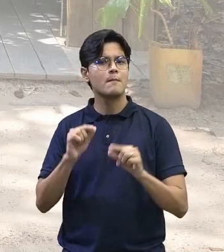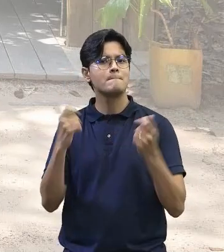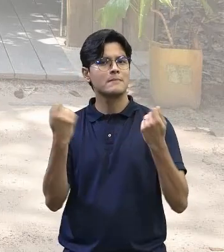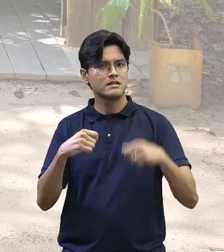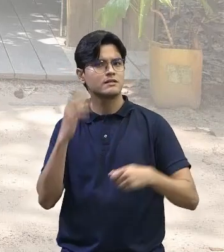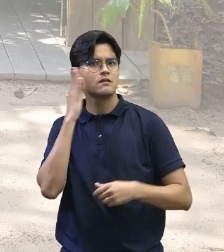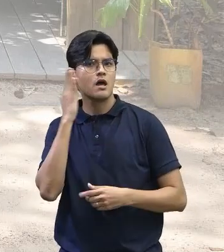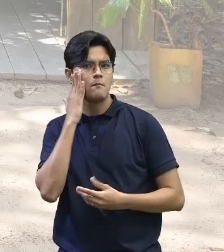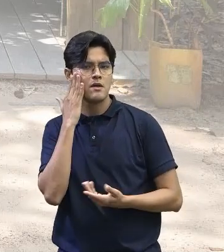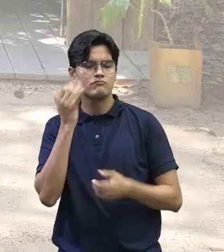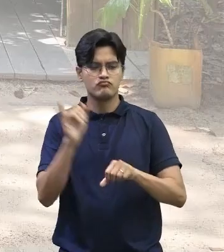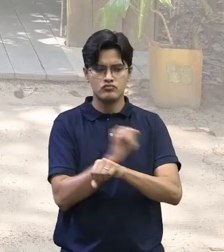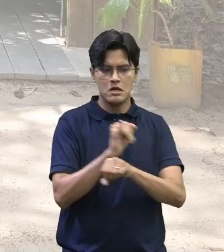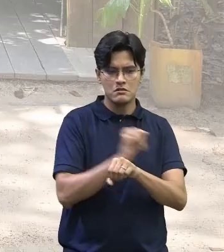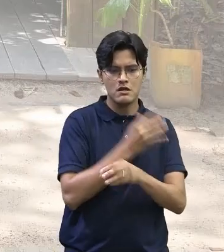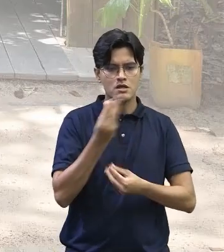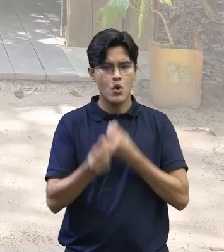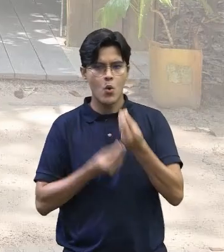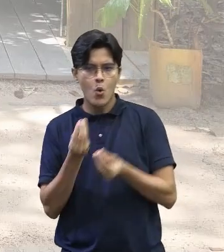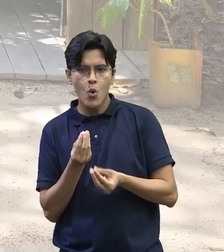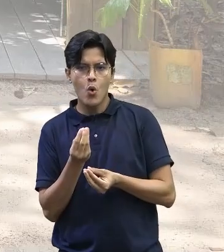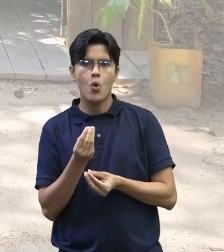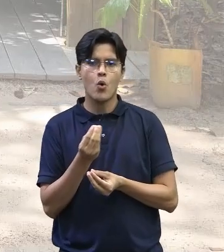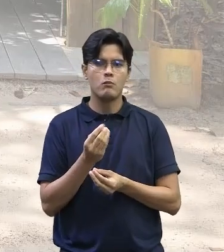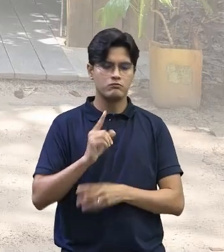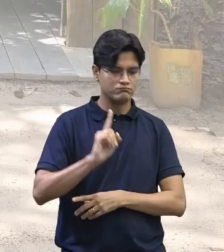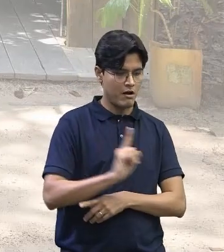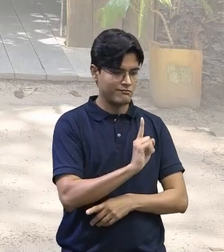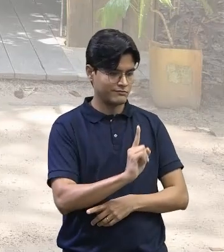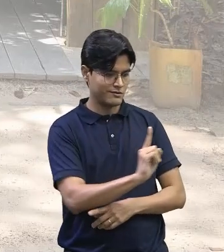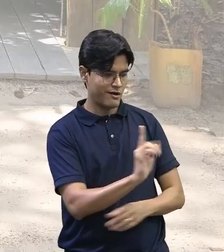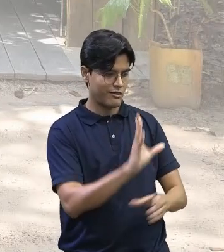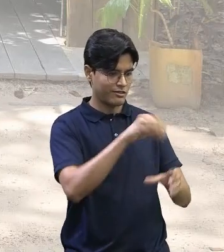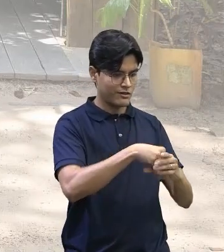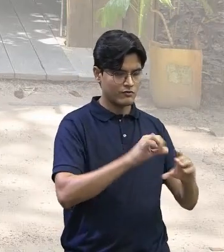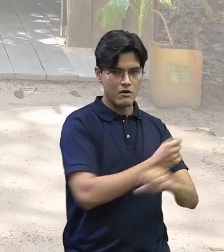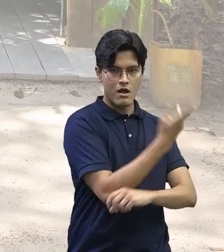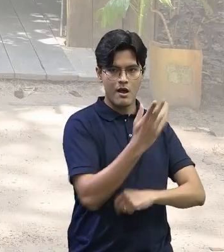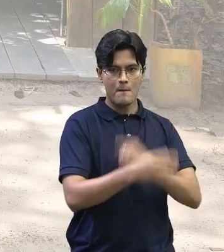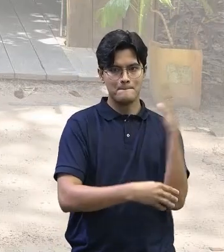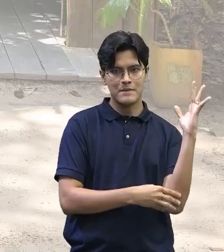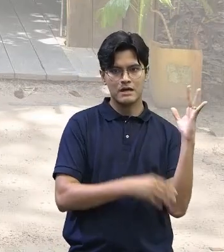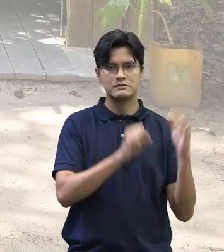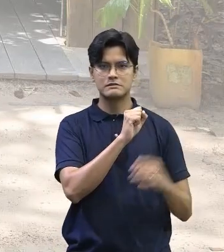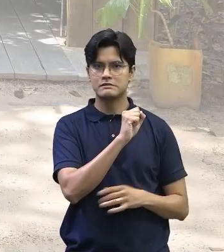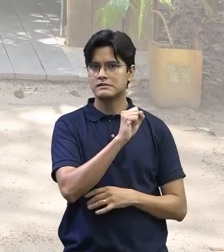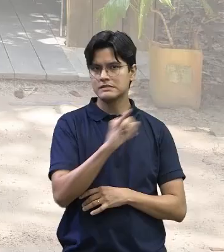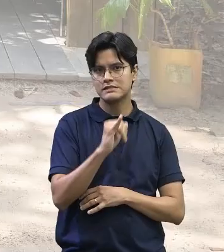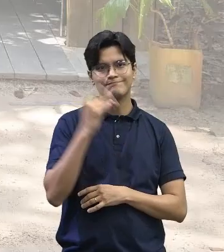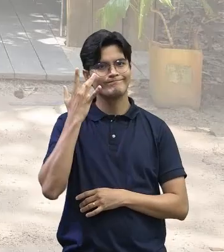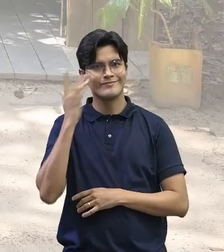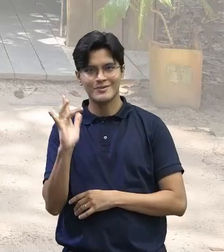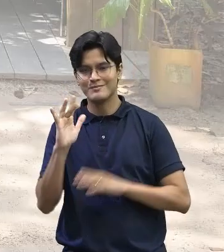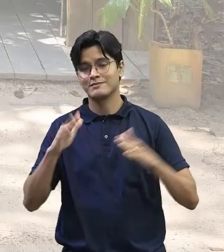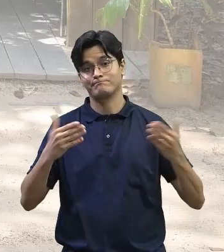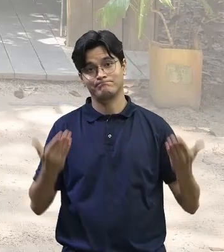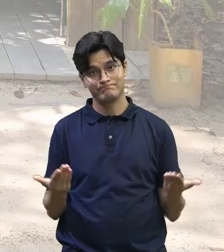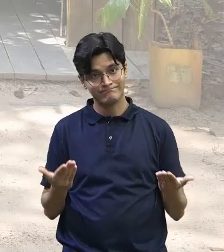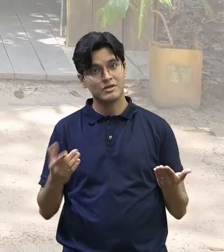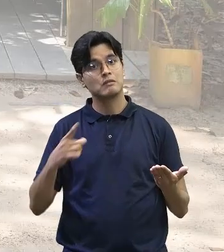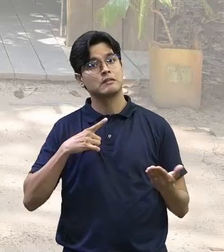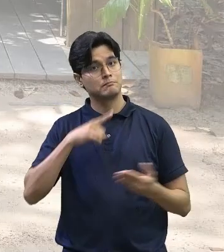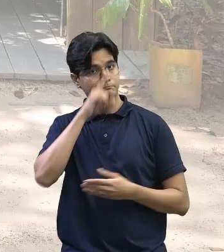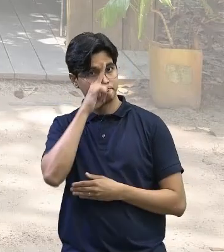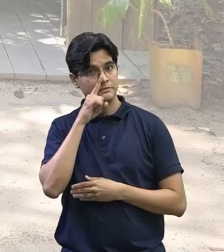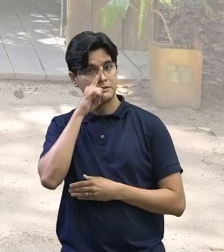como ir, se você adentrar na mata fechada, muito provavelmente você terá um fim nada legal. Então